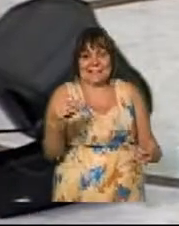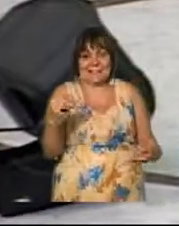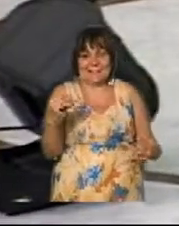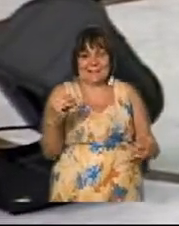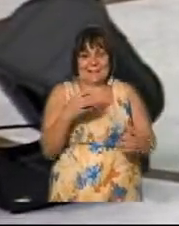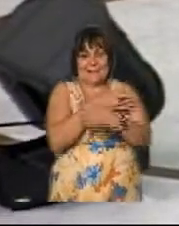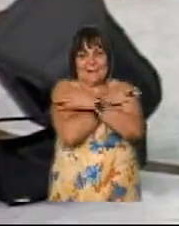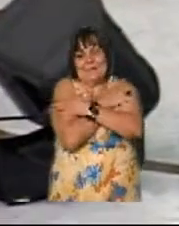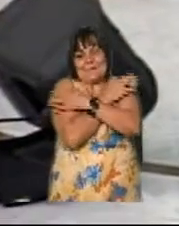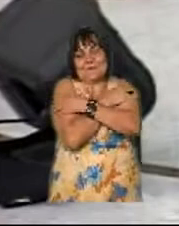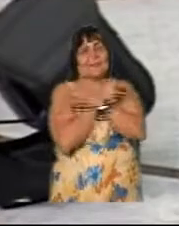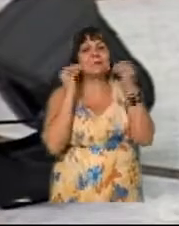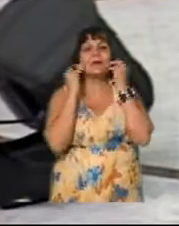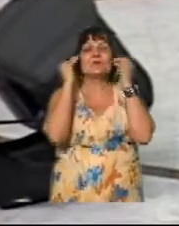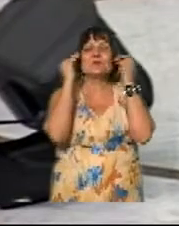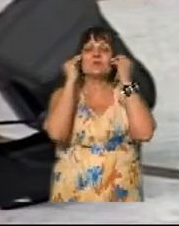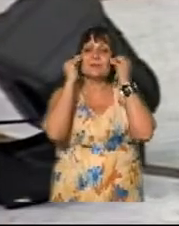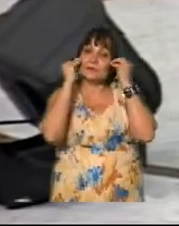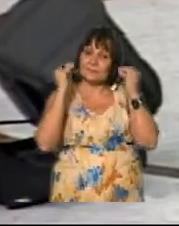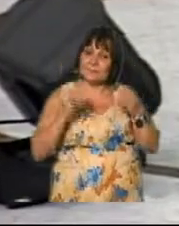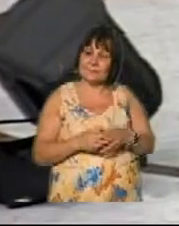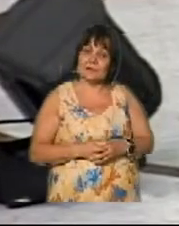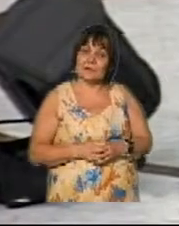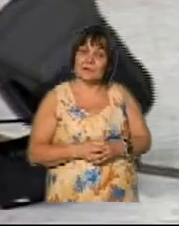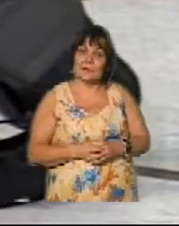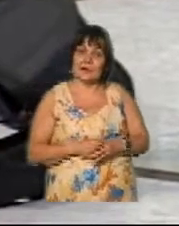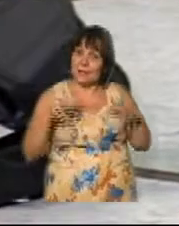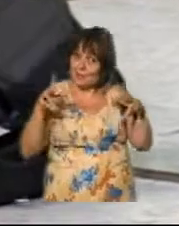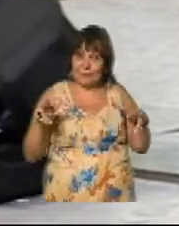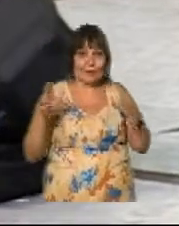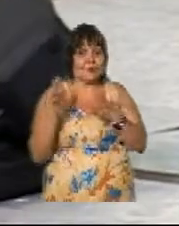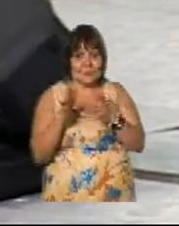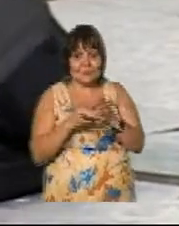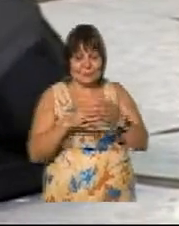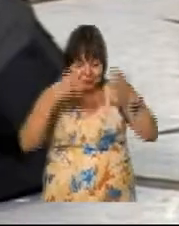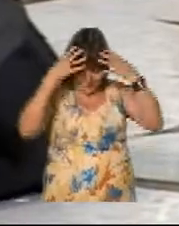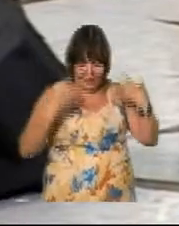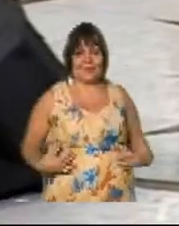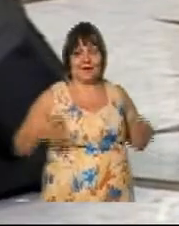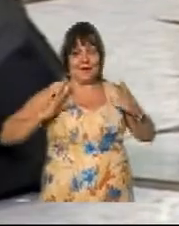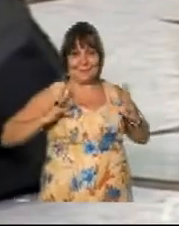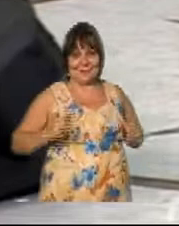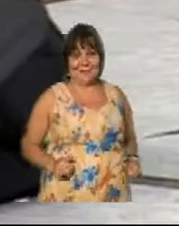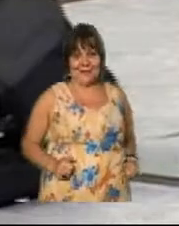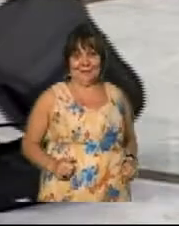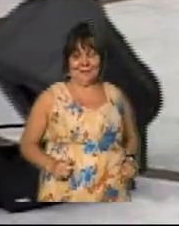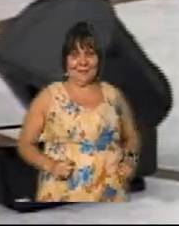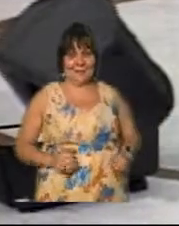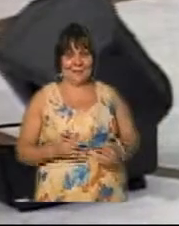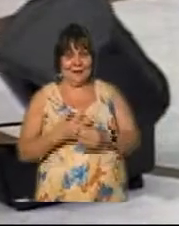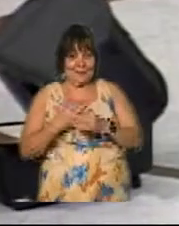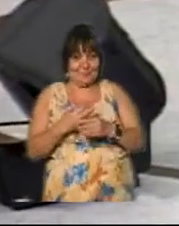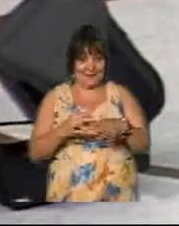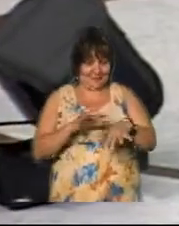este é o reino, este é o servir de Jesus. Ele diz, entra aí um anel, bota roupa nova, põe um